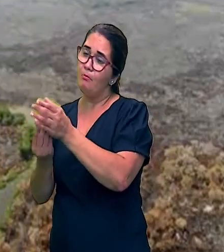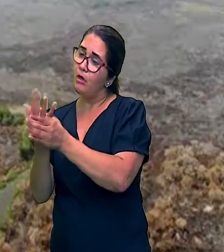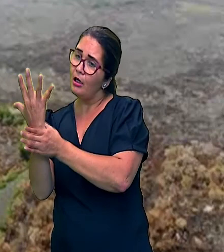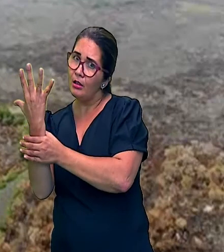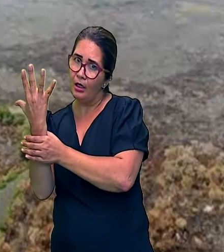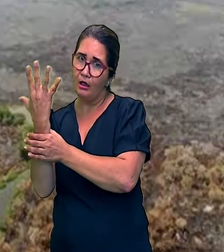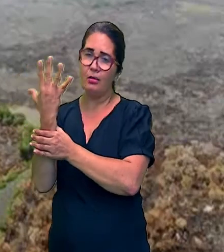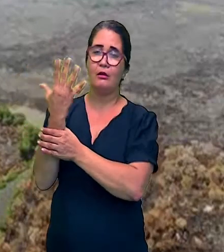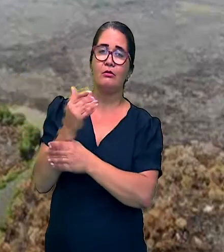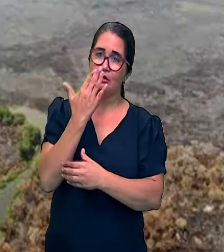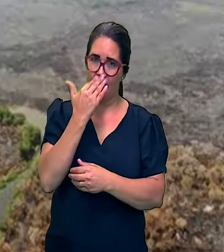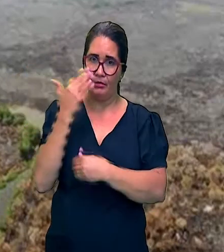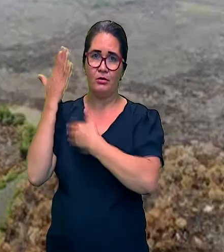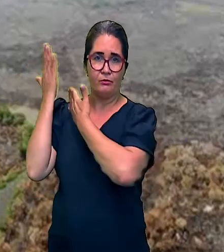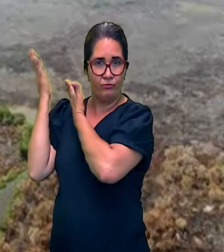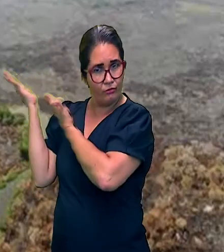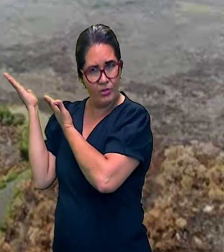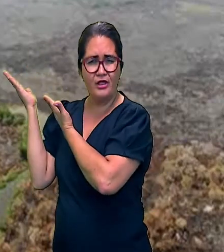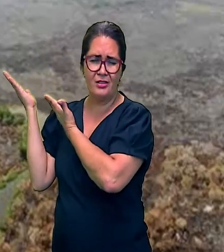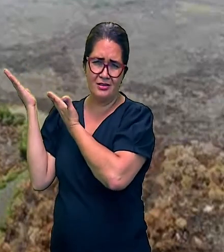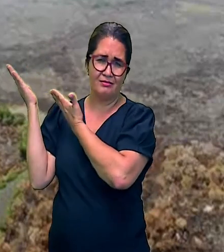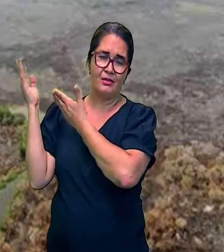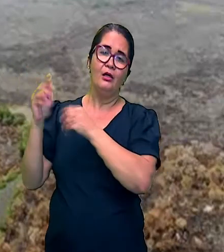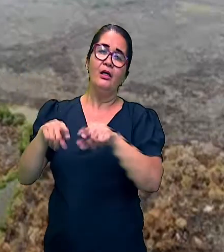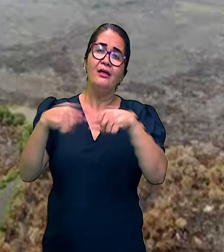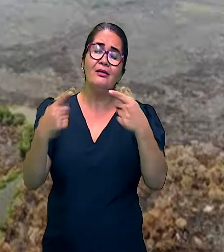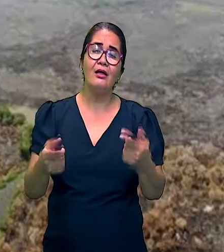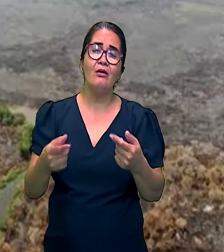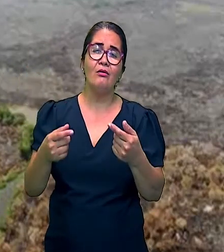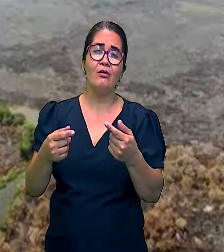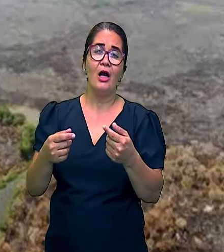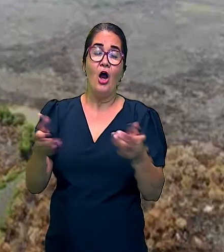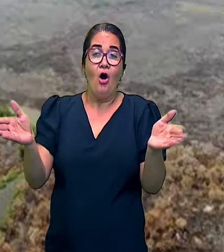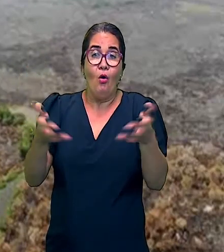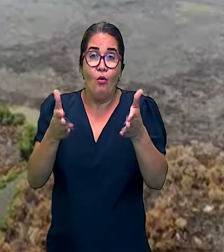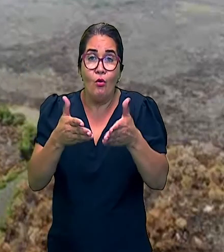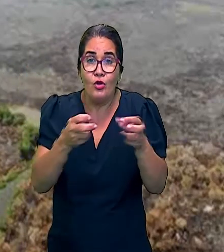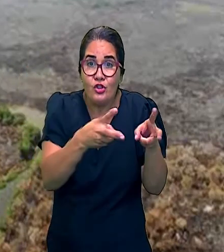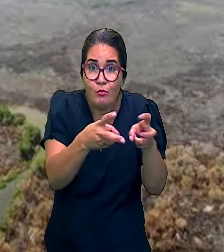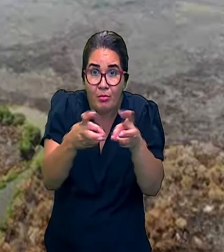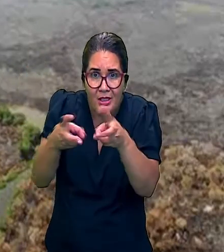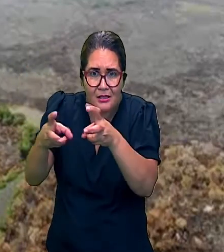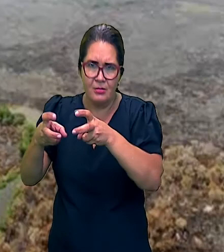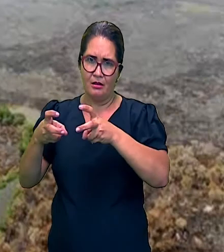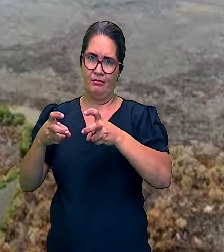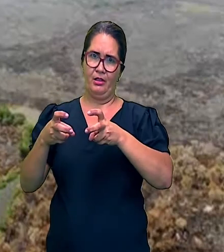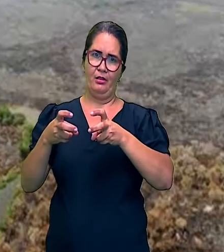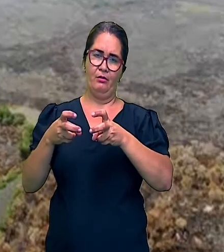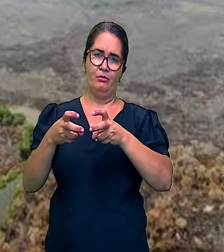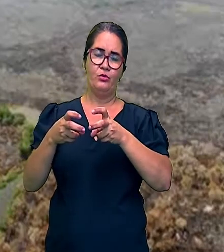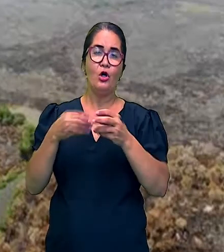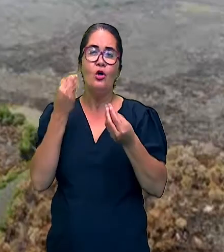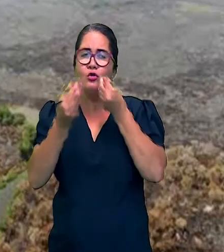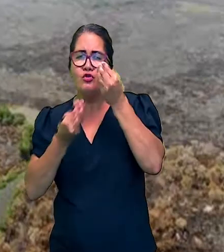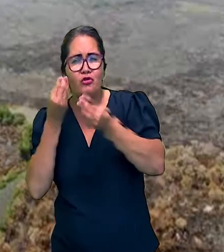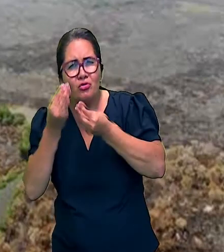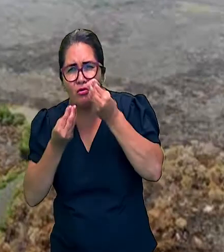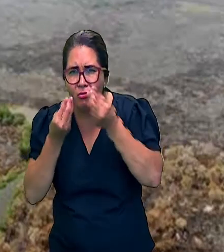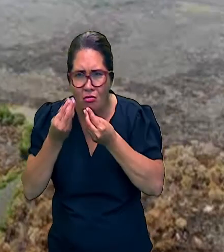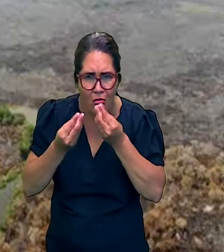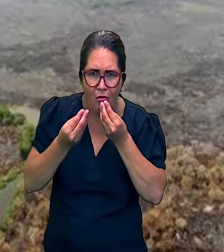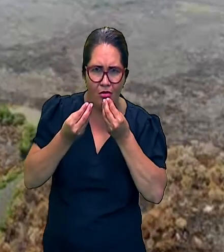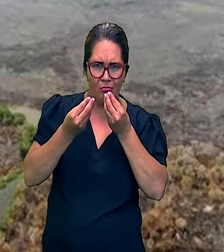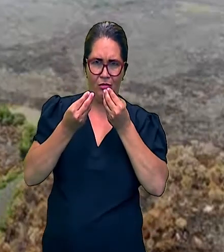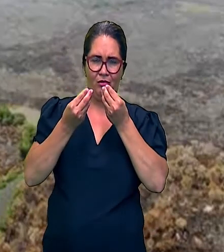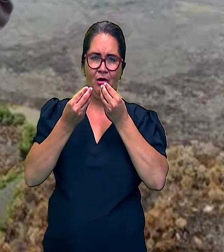dias atuais, como eu disse, deixando um rastro de destruição, interferindo no clima do planeta e extinção de